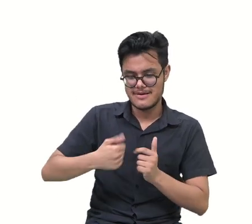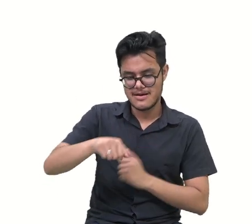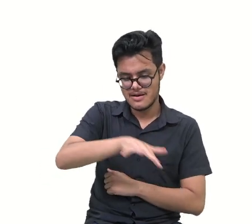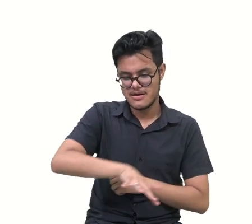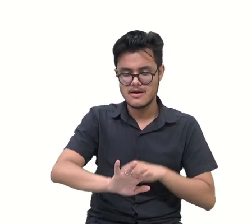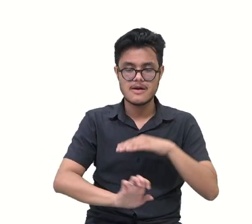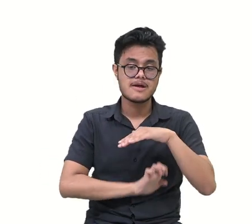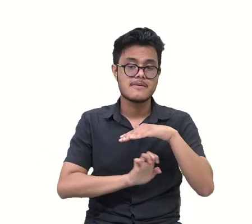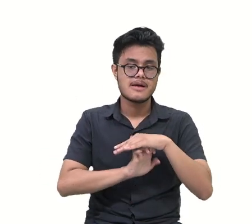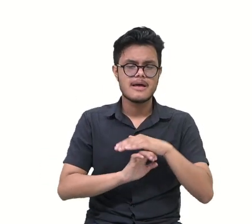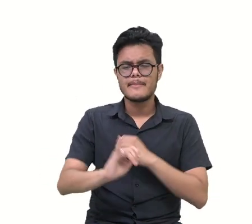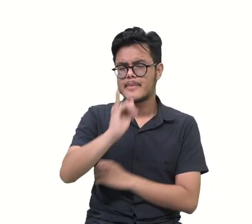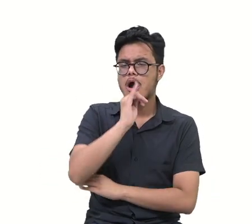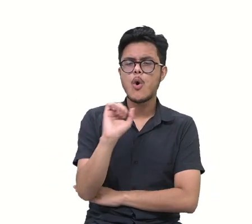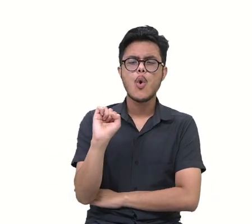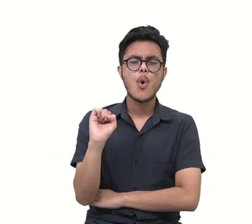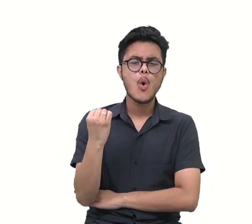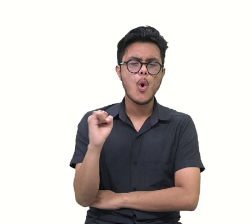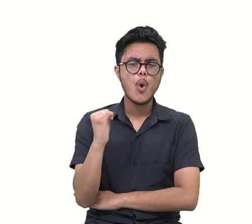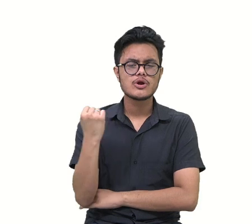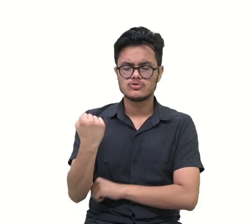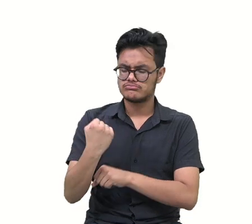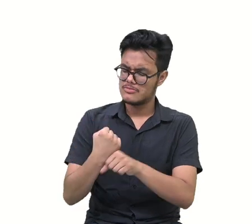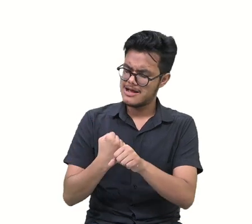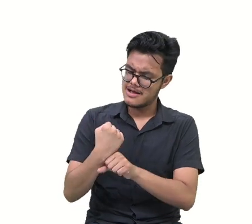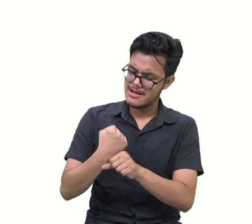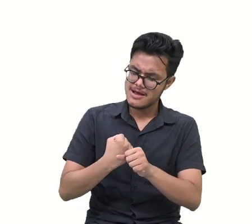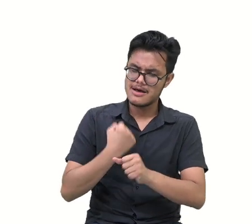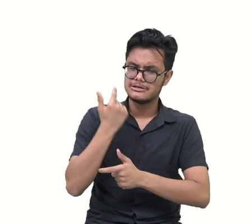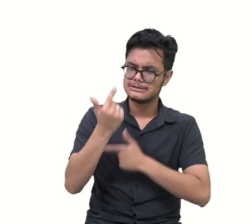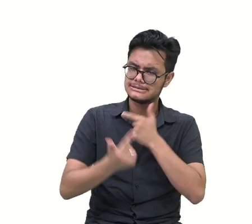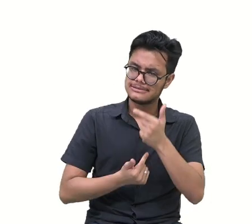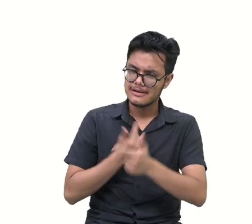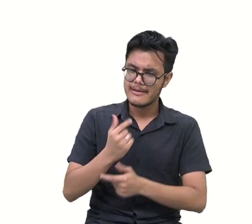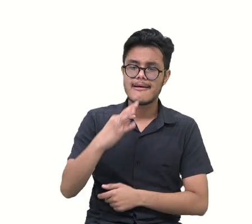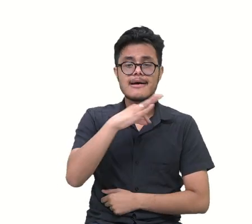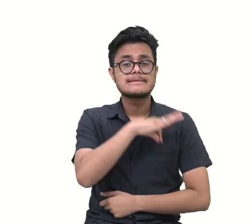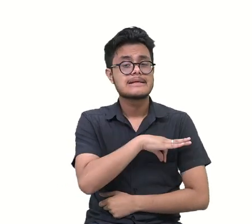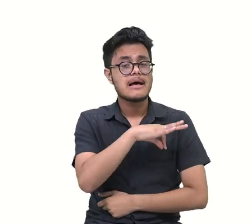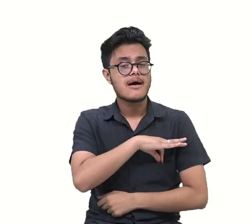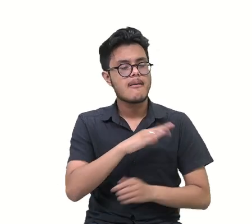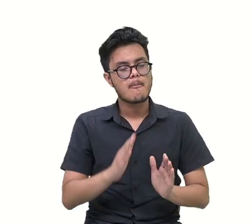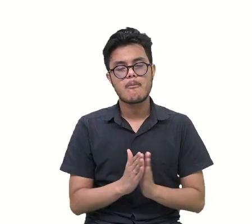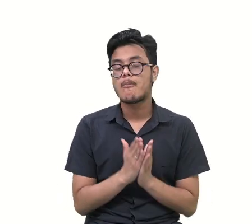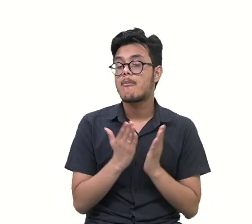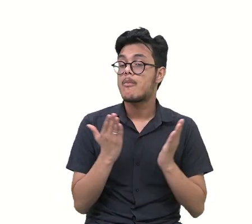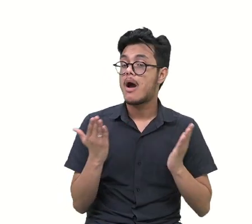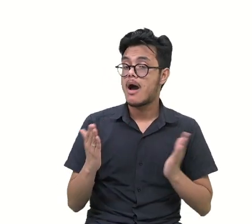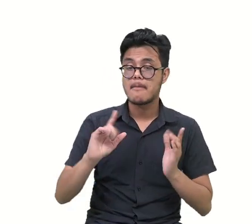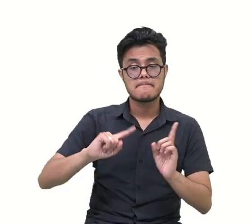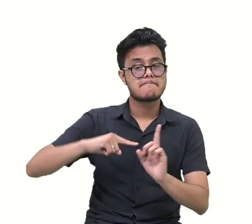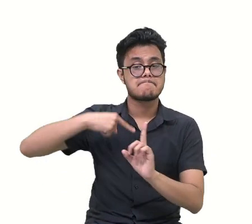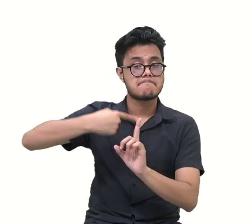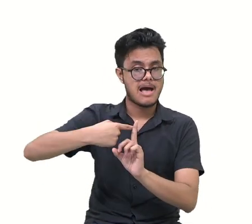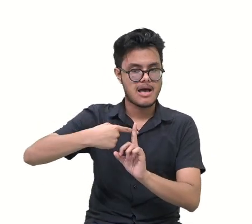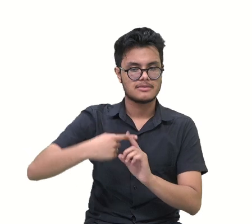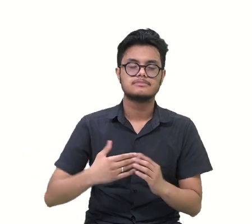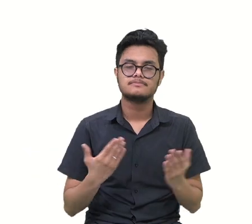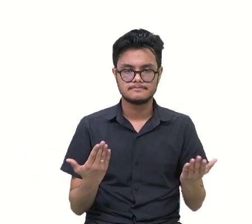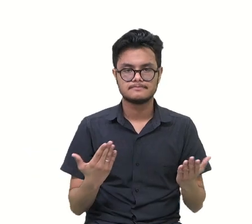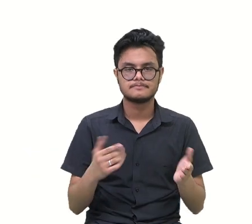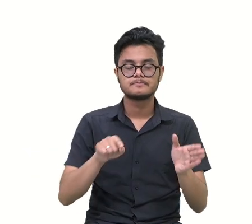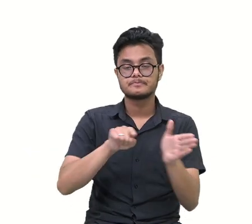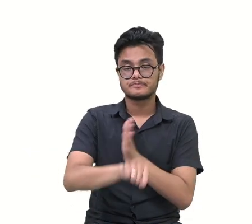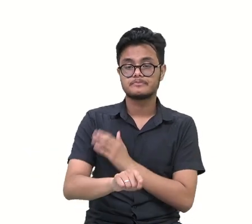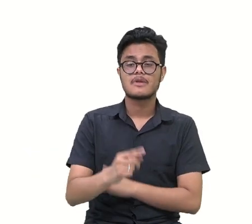seu 8º ano trabalhando nessa empresa, de quanto seria o salário, né? Se fosse essa a pergunta. Então, no